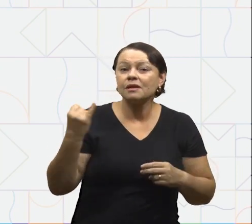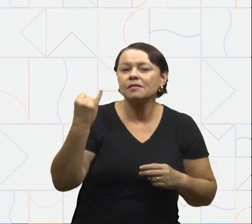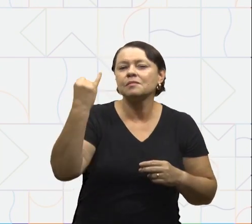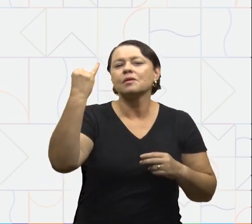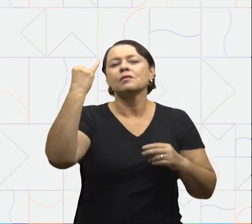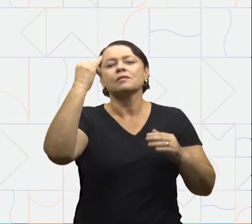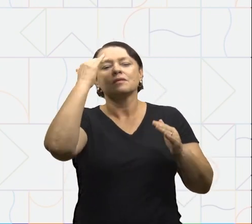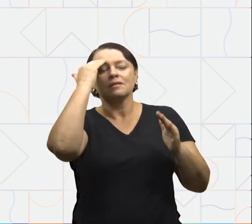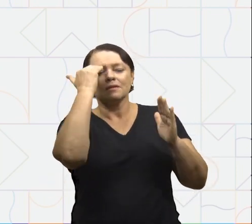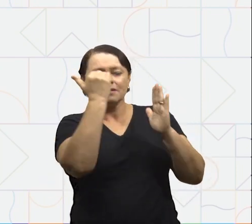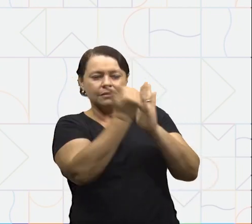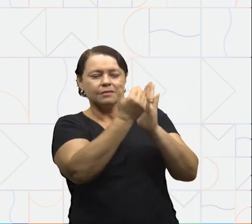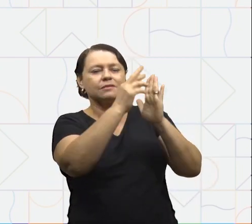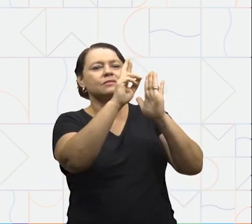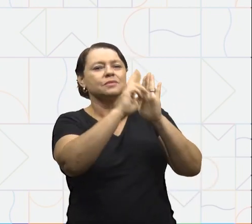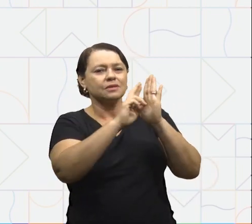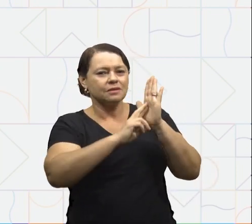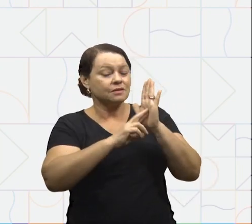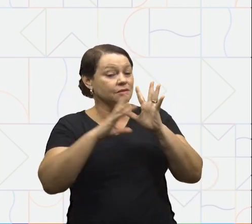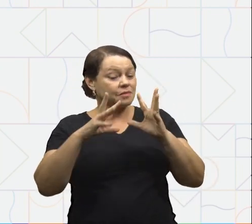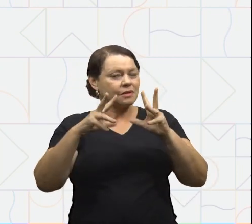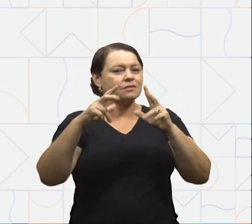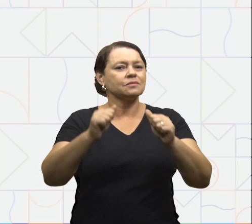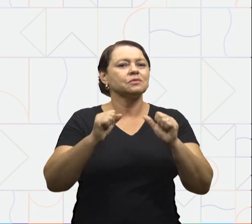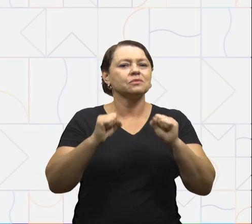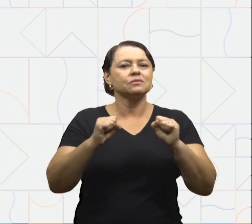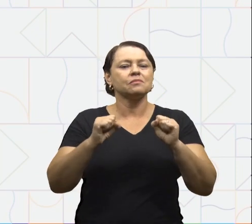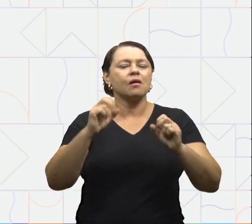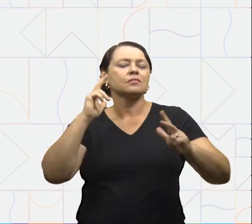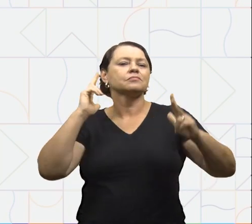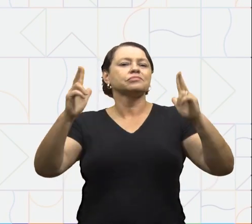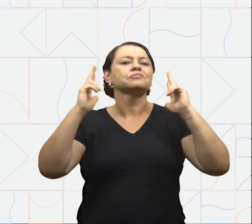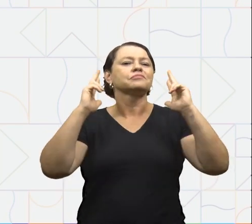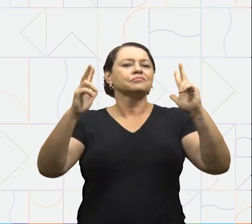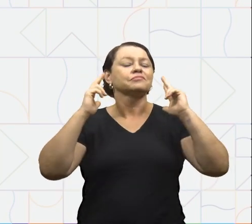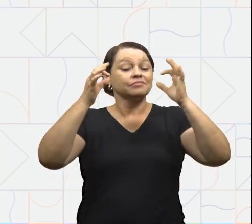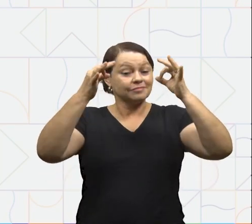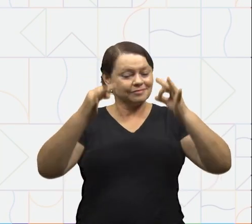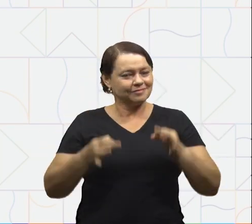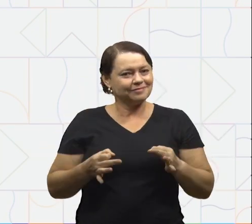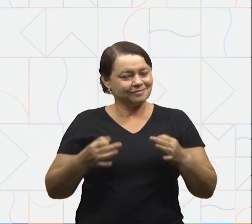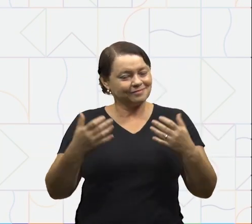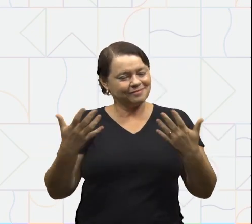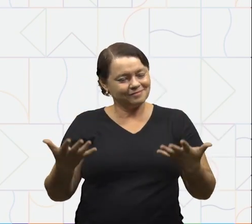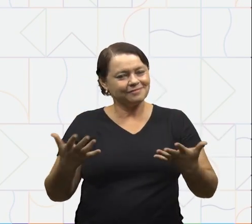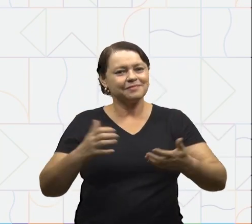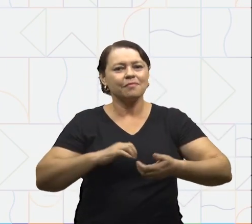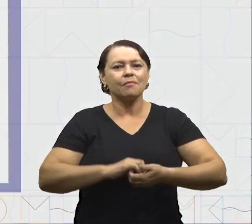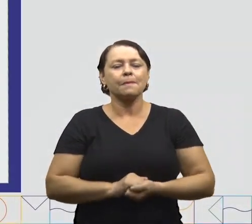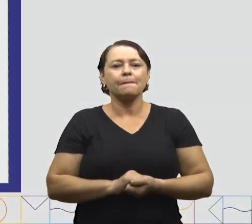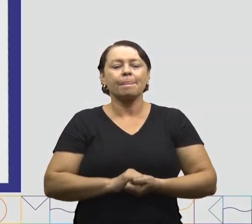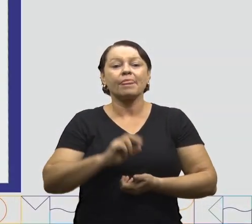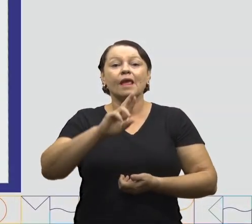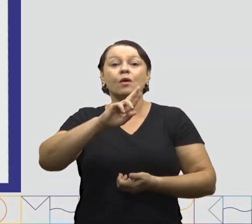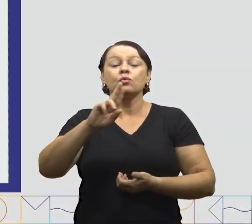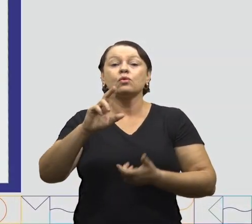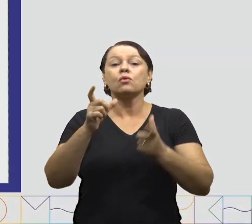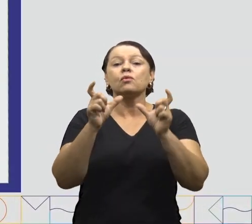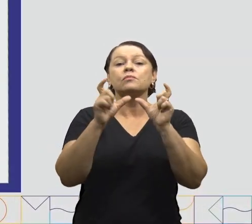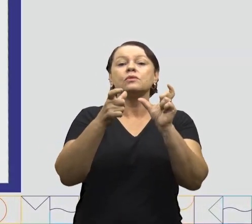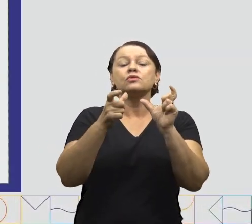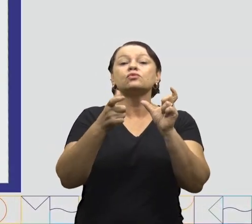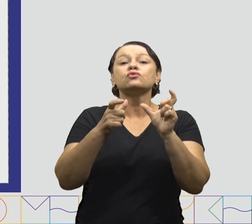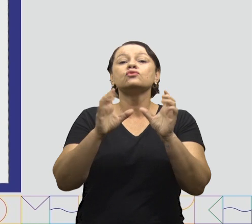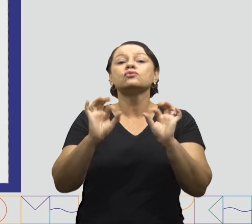as regras da brincadeira para que todos possam se divertir da maneira correta. Vamos conhecer as regras desse jogo? O nome do